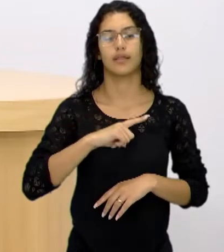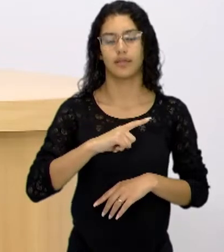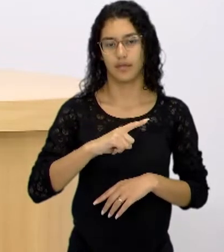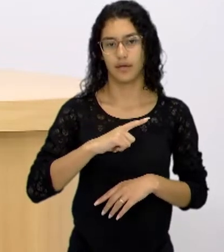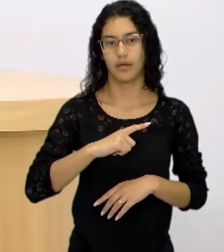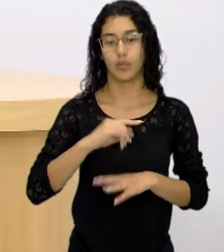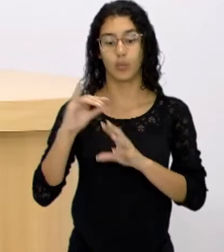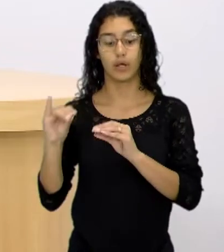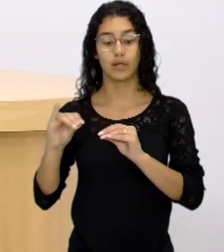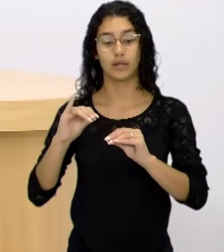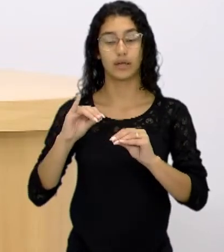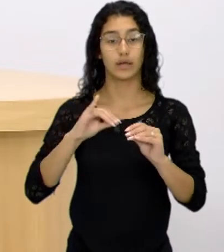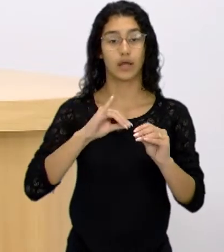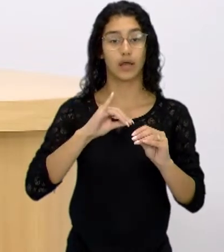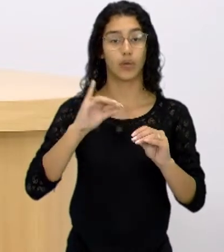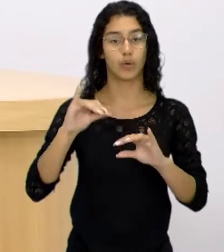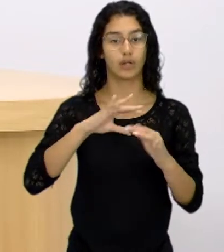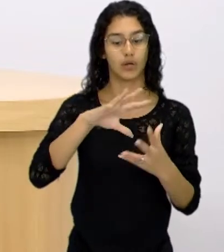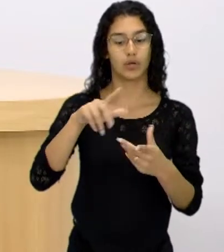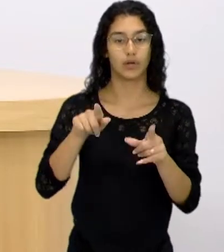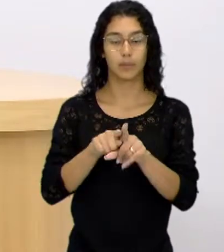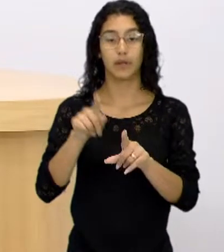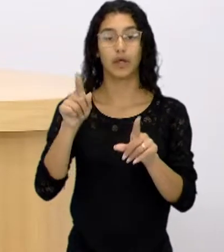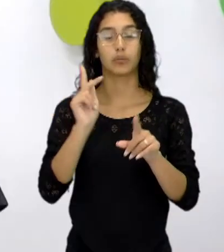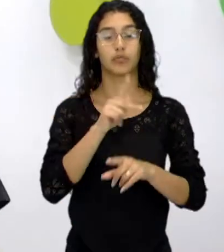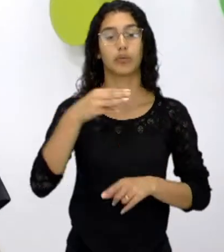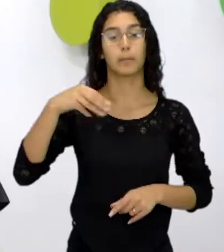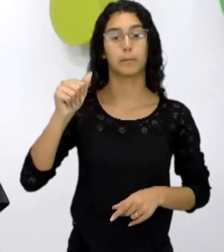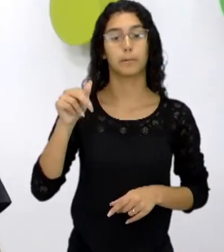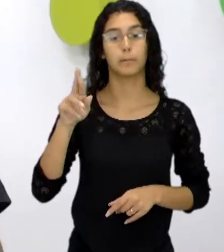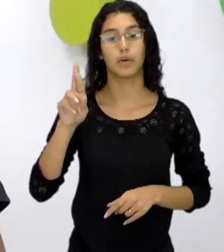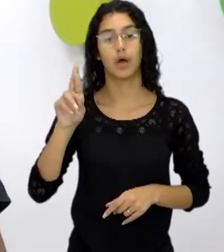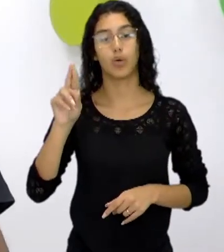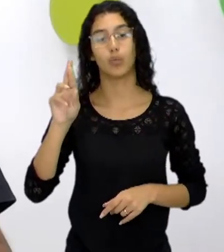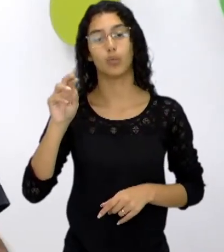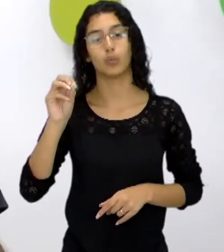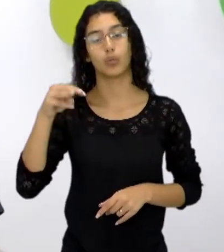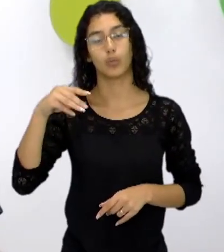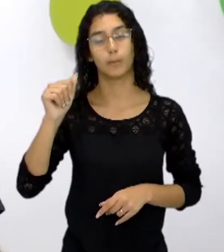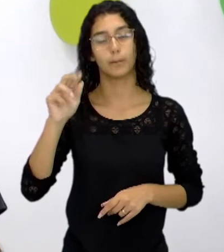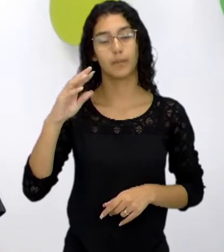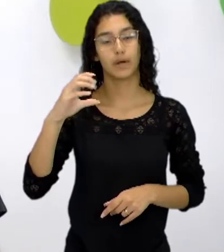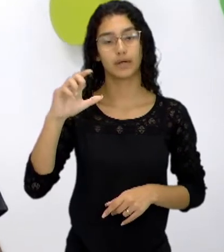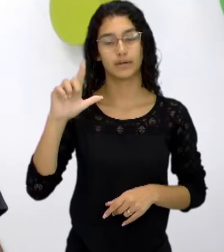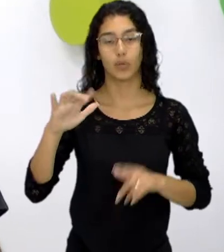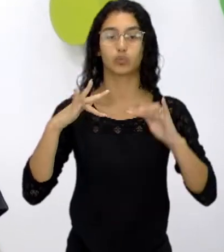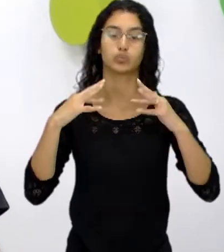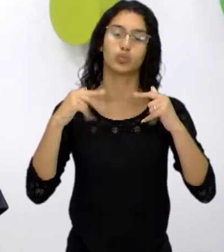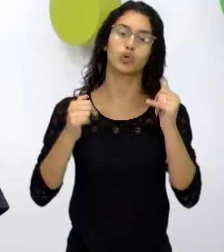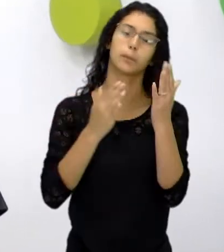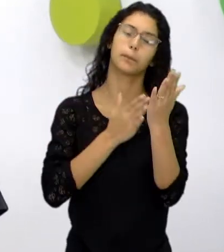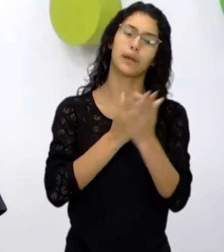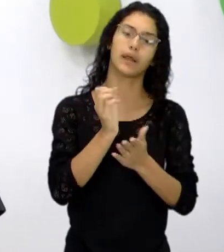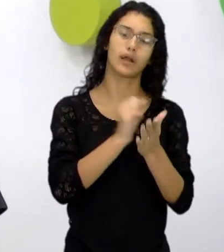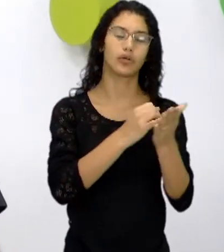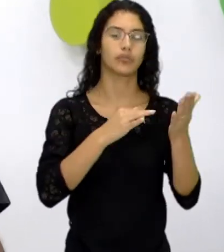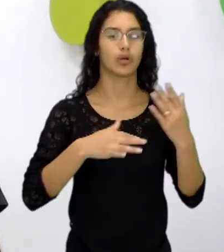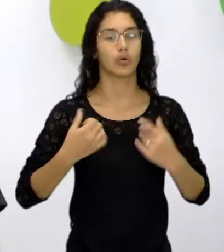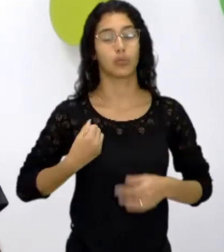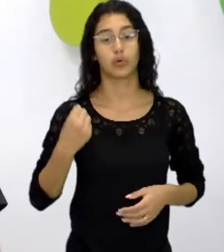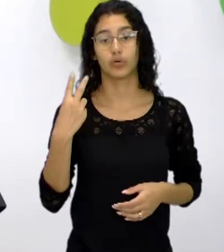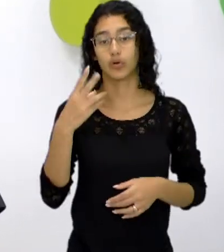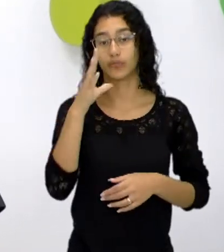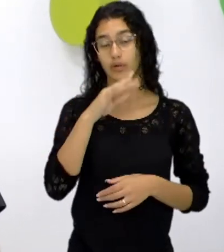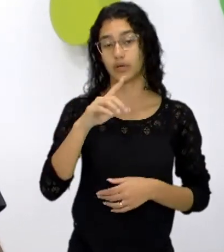Imprensa Internacional, que é do professor Mauro Marcel. Então, nós passamos todo esse percurso aí da atividade 2,